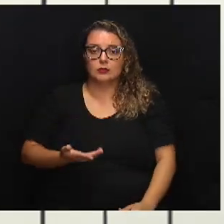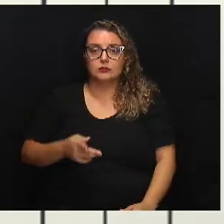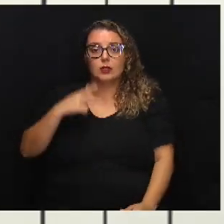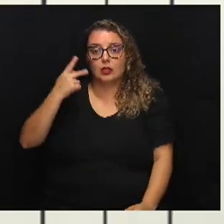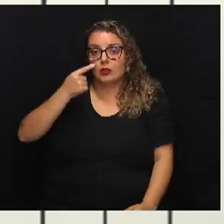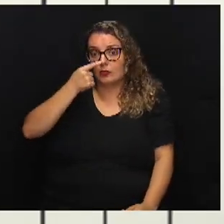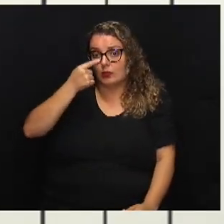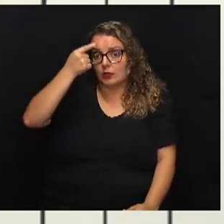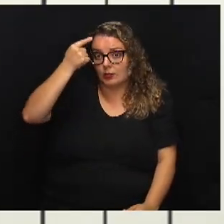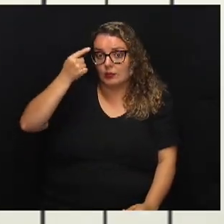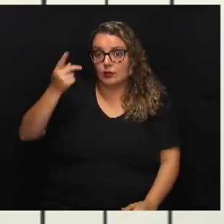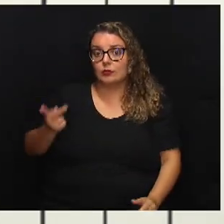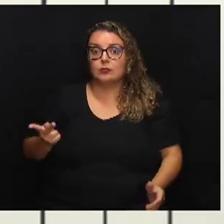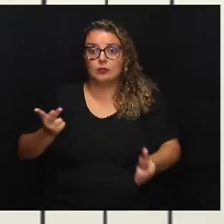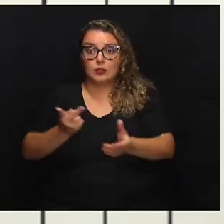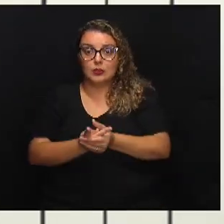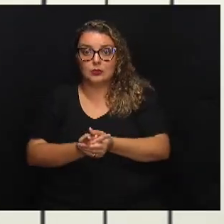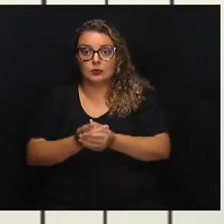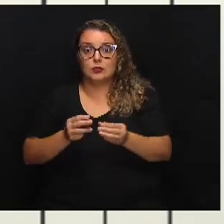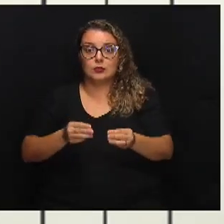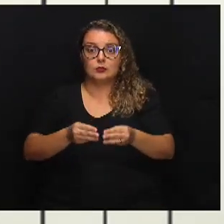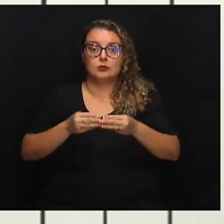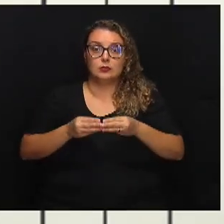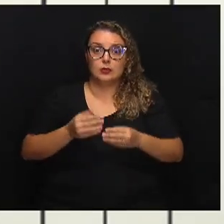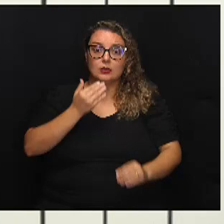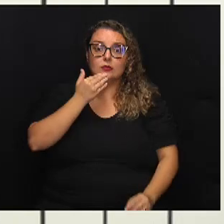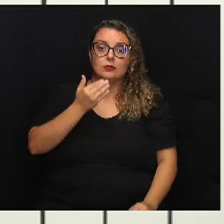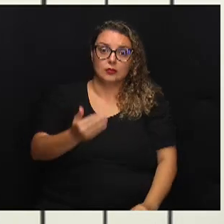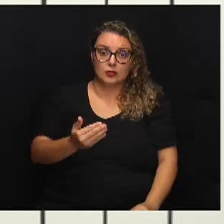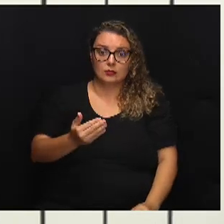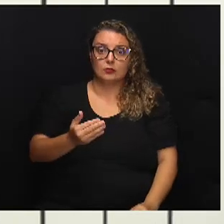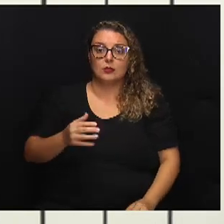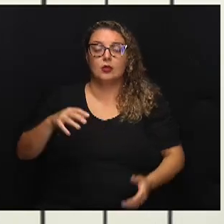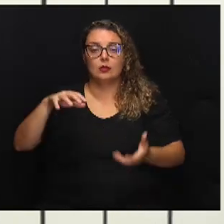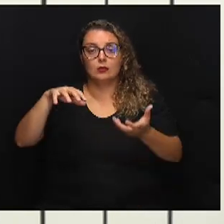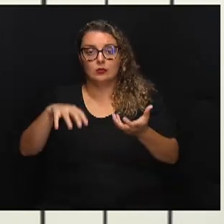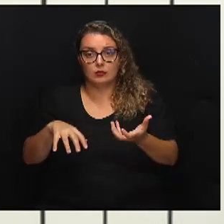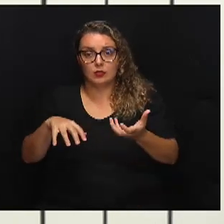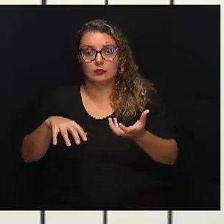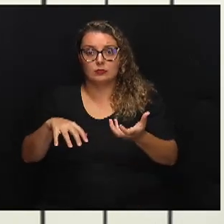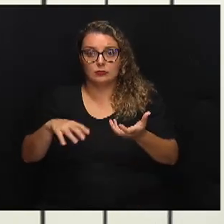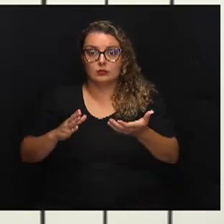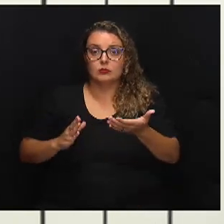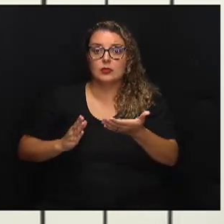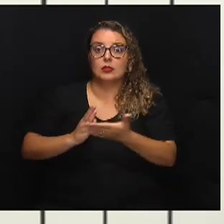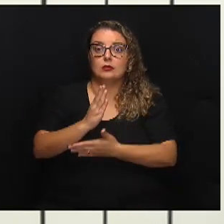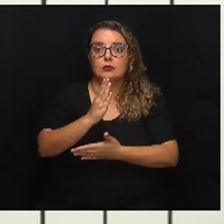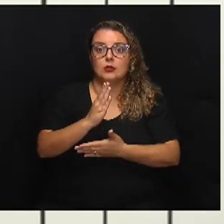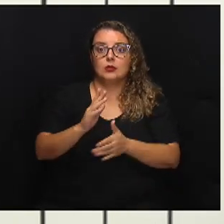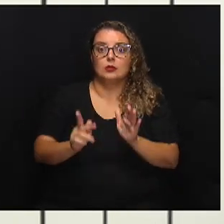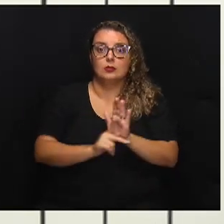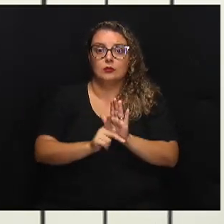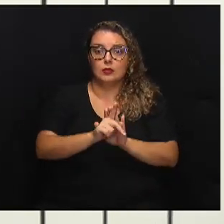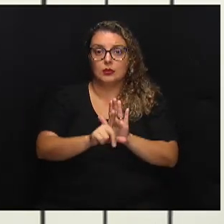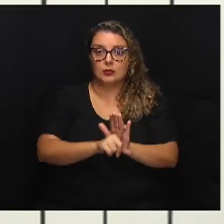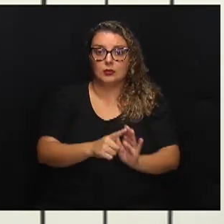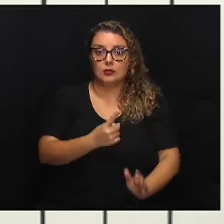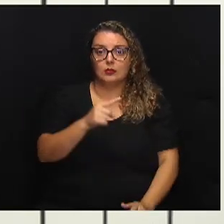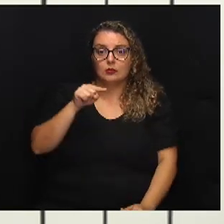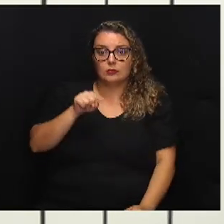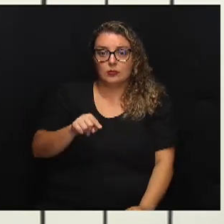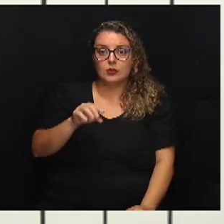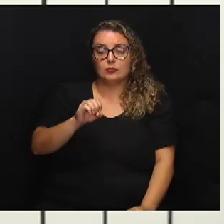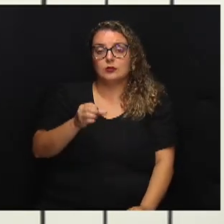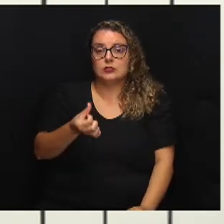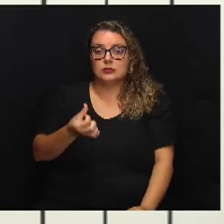Paola Miguel protocolou uma moção em que apela ao Congresso Nacional pela aprovação do projeto de lei 1069